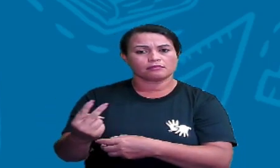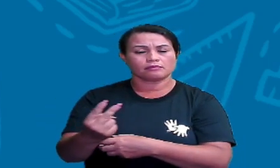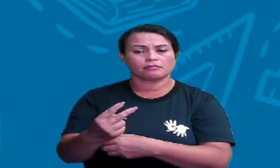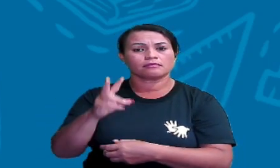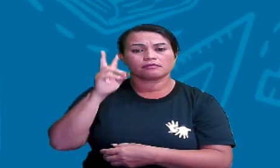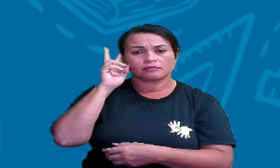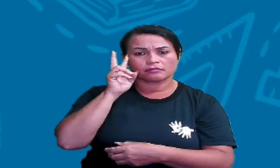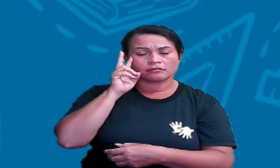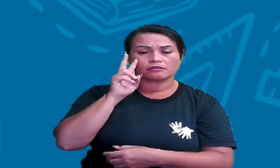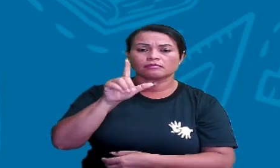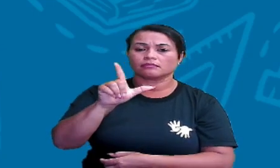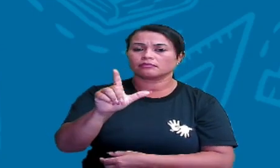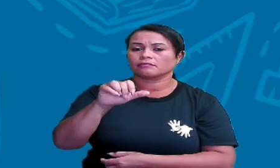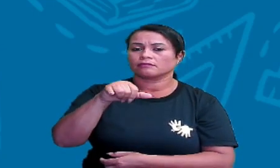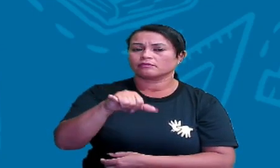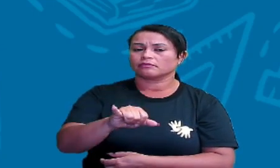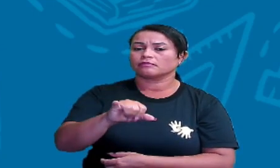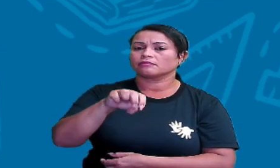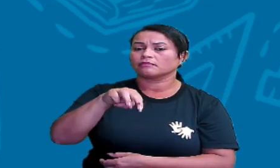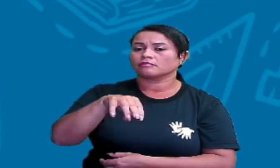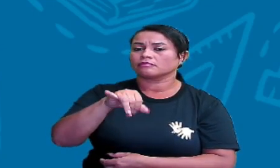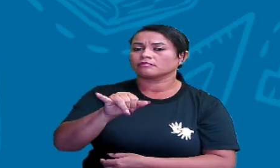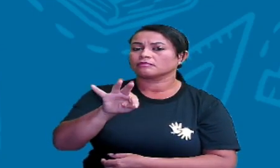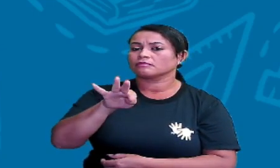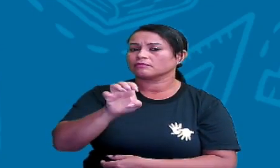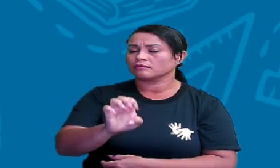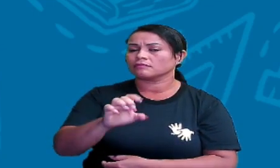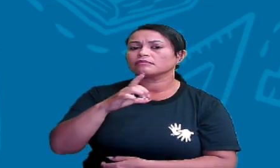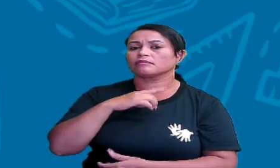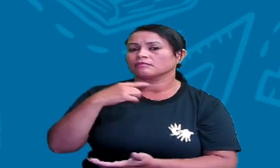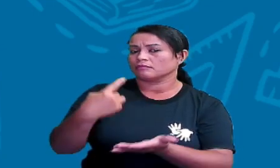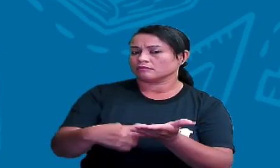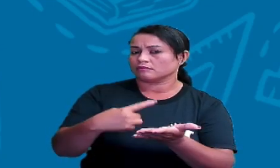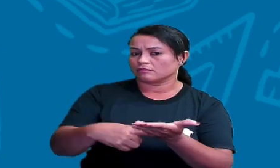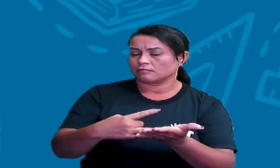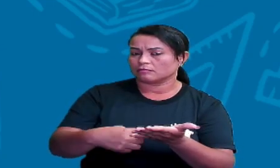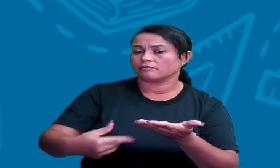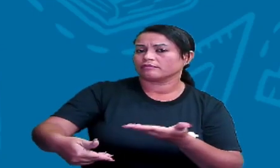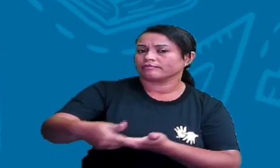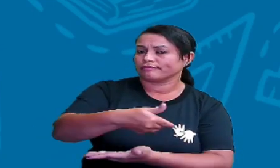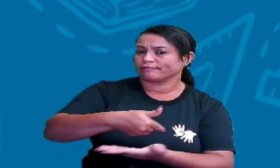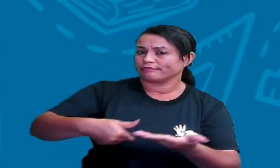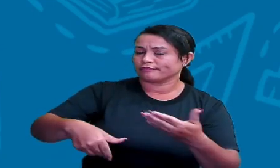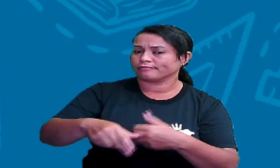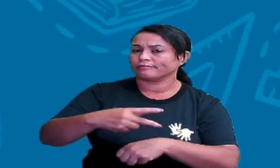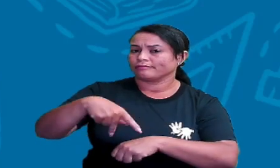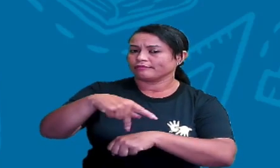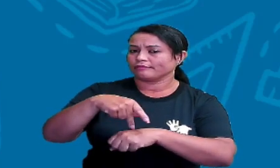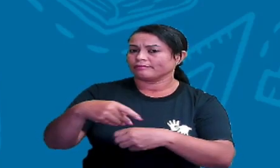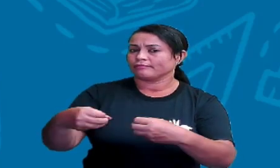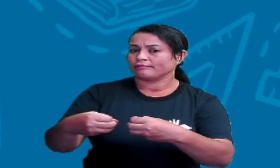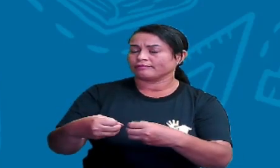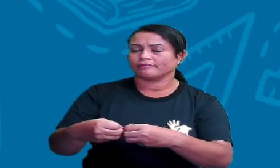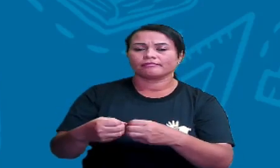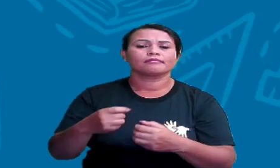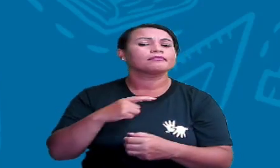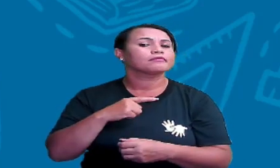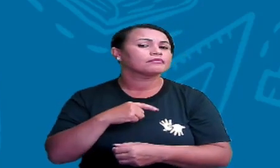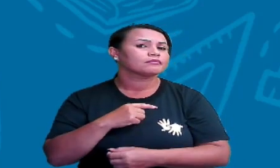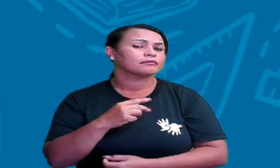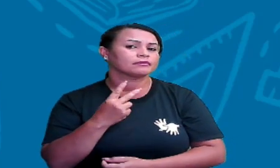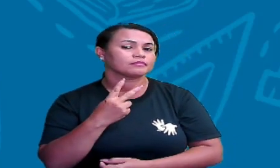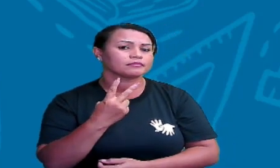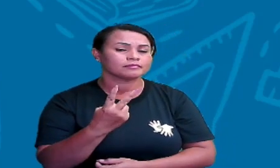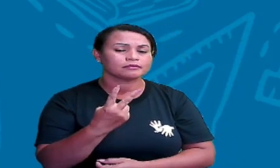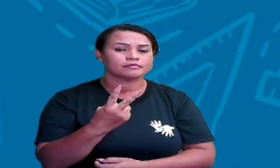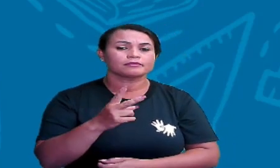Então, lembre-se, limite, ele precisa ter um acordo e uma convenção estabelecida. E aí eu vou ter dois